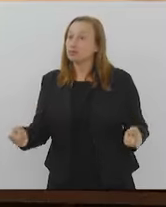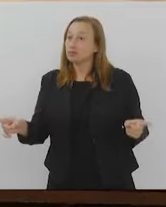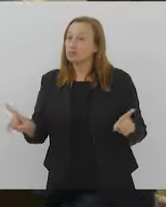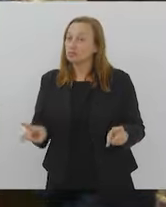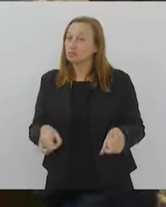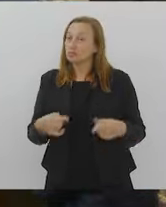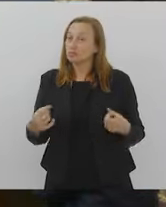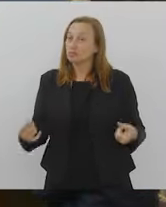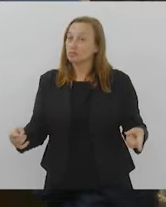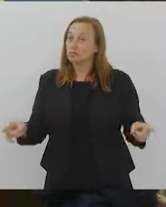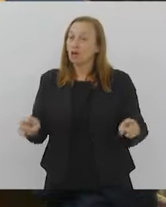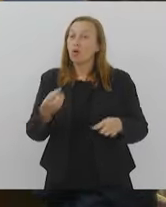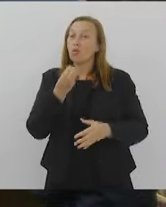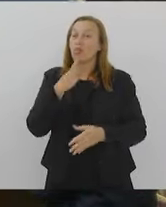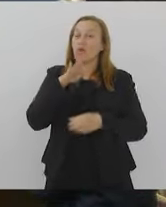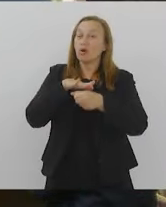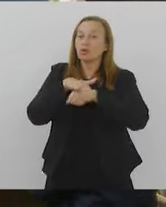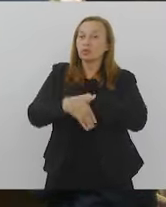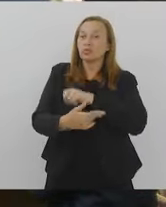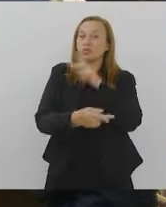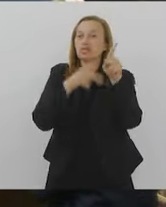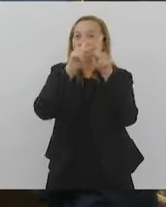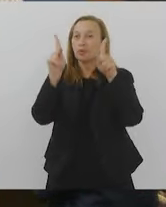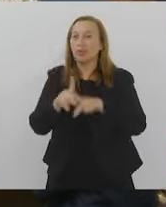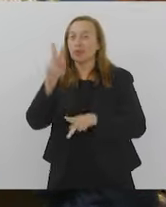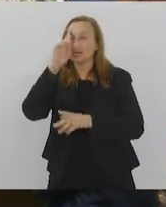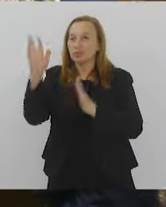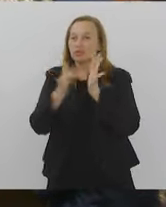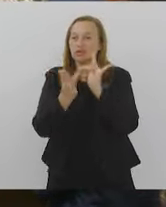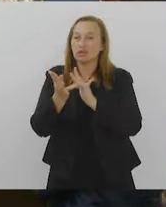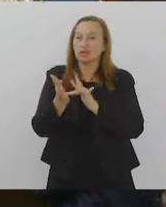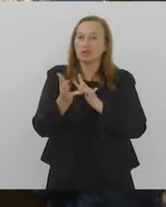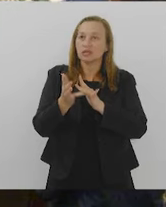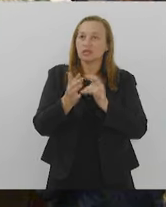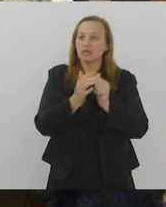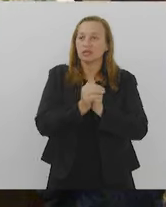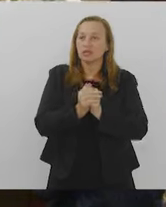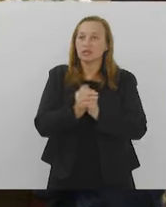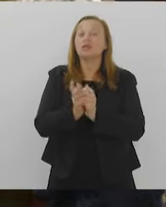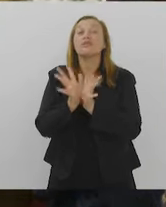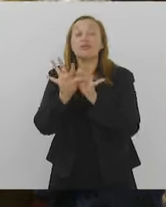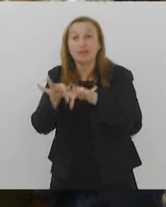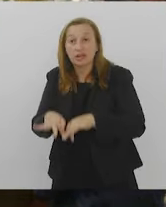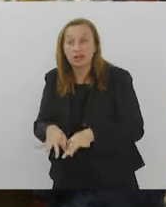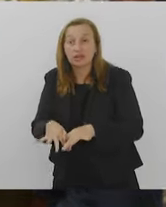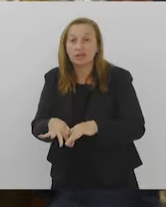Tenham todos uma boa noite na paz do Senhor. Declaro